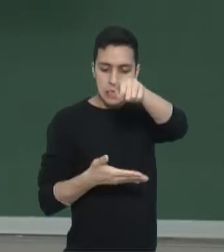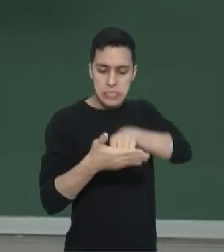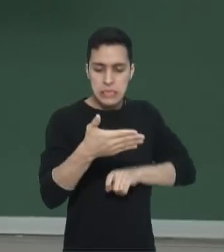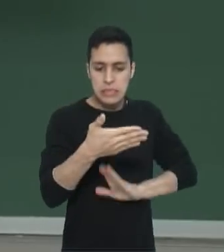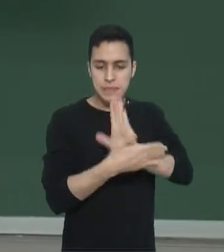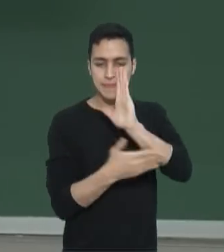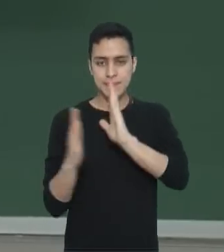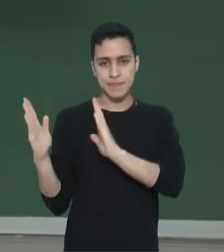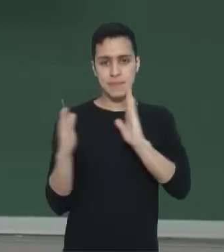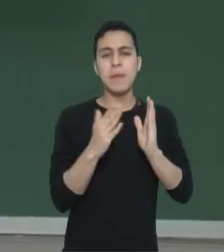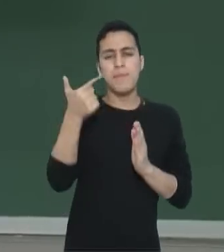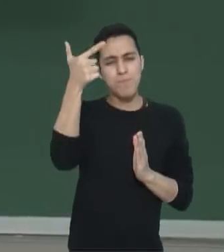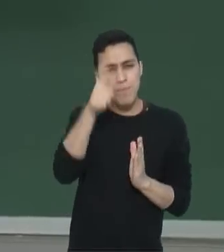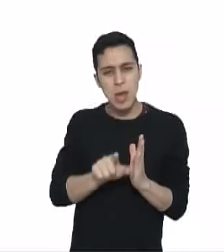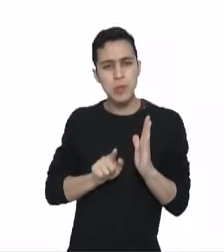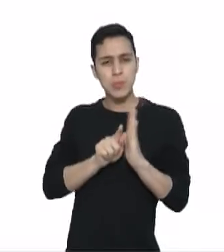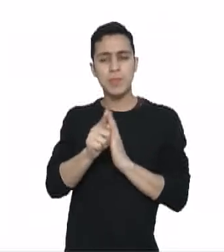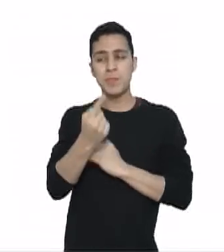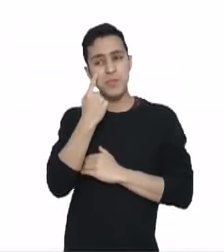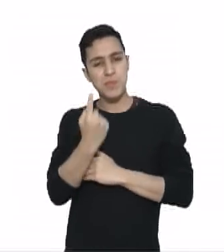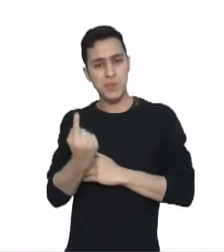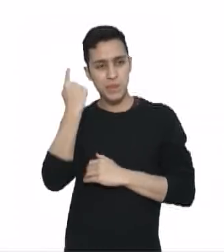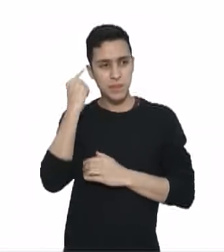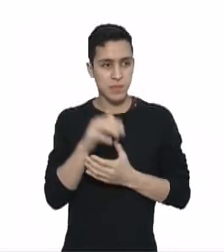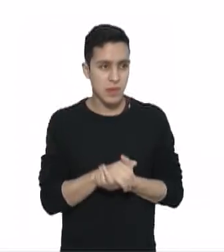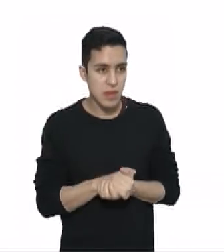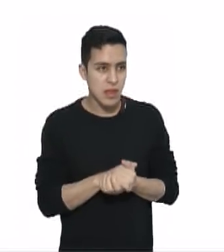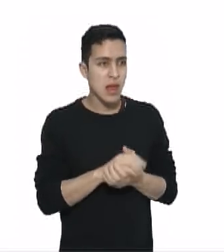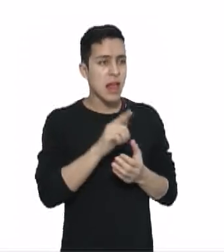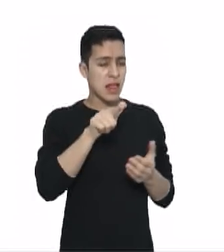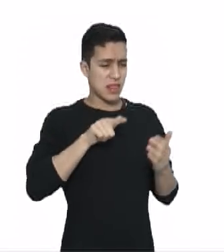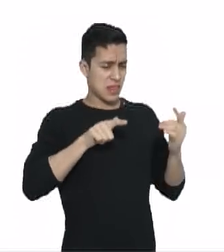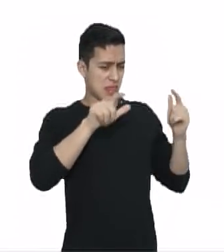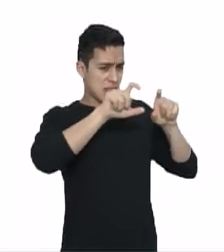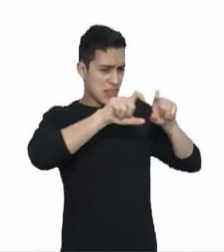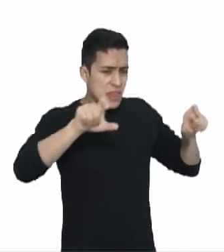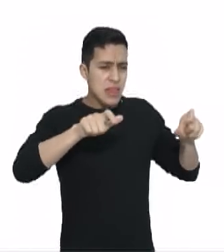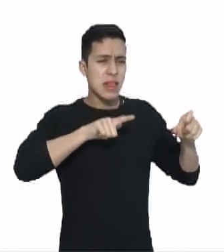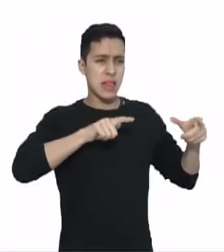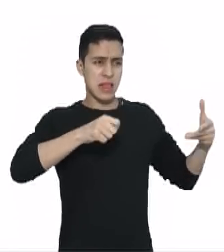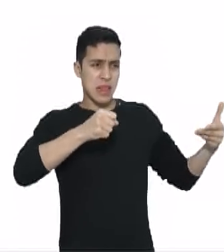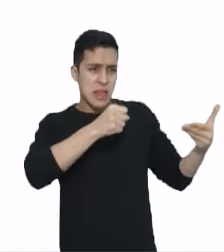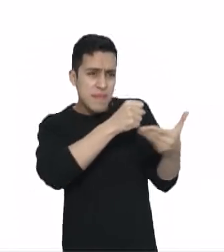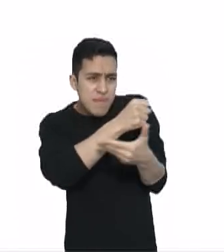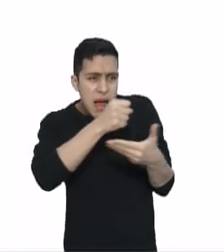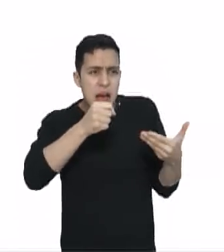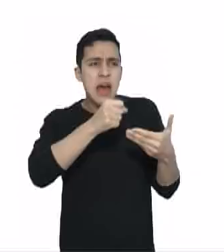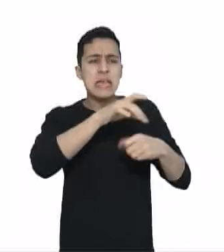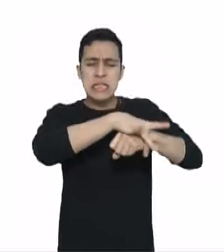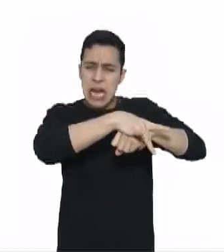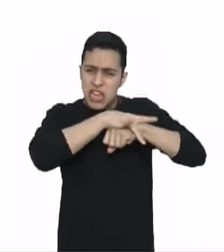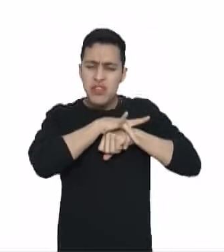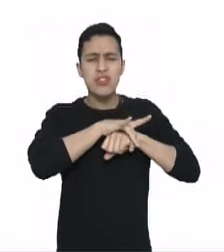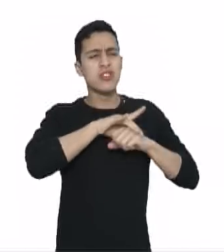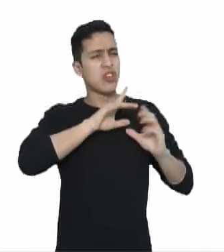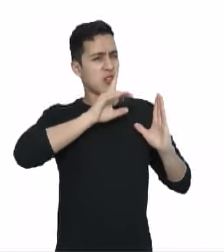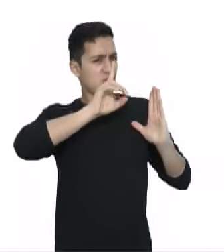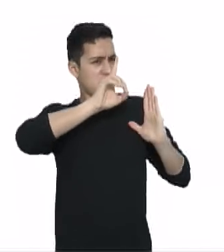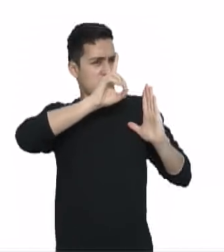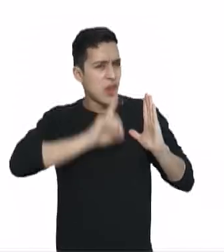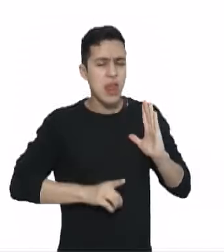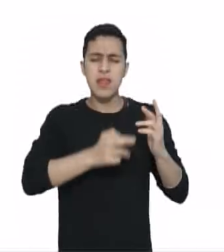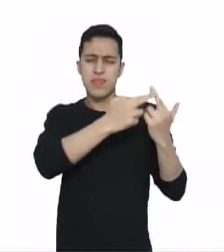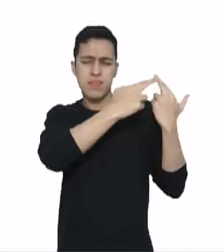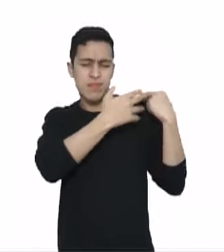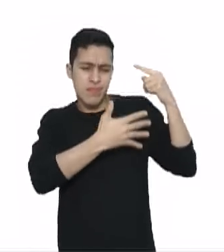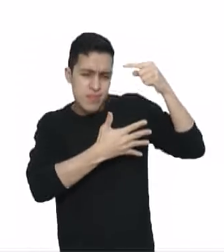Mais um quiz. Estabelece princípios, garantias, direitos e deveres para o uso da internet no Brasil. O que